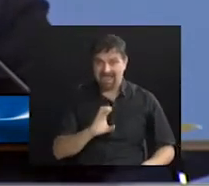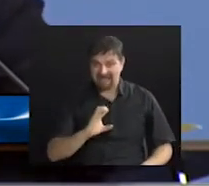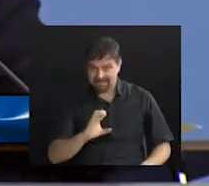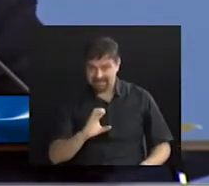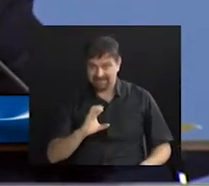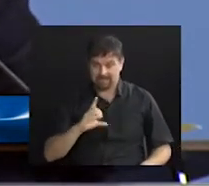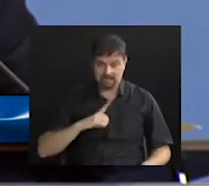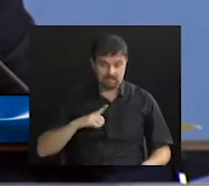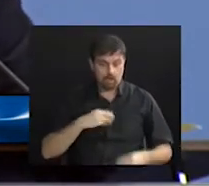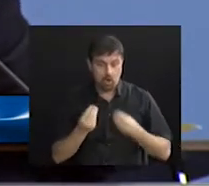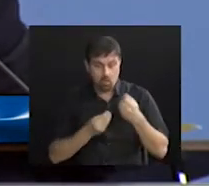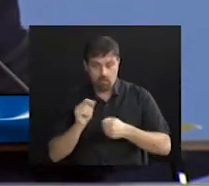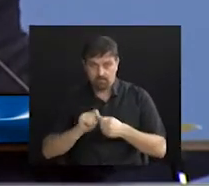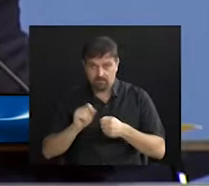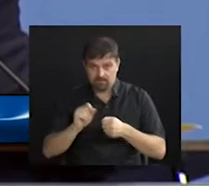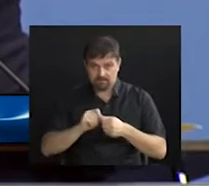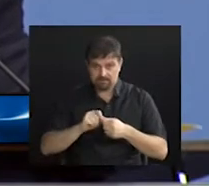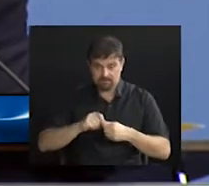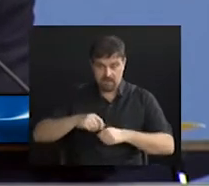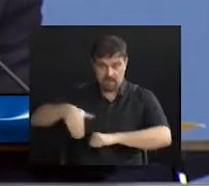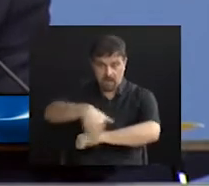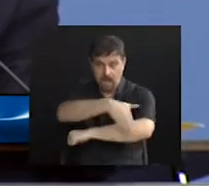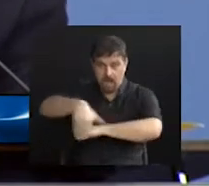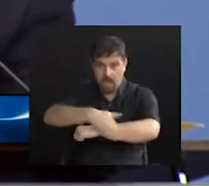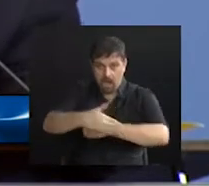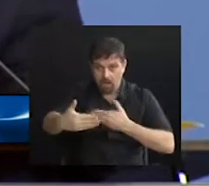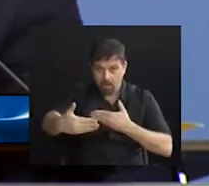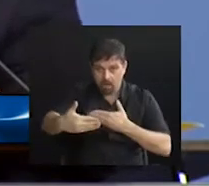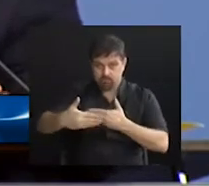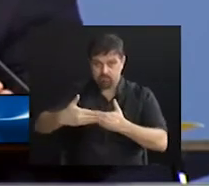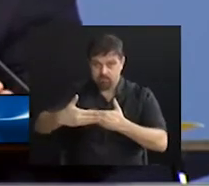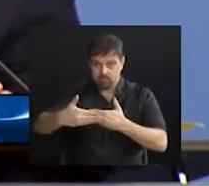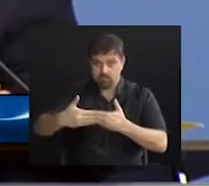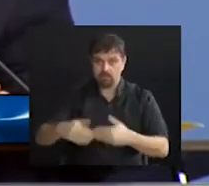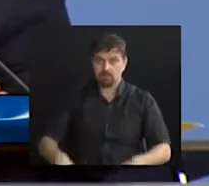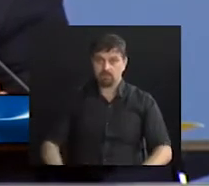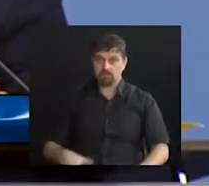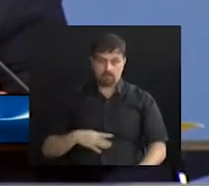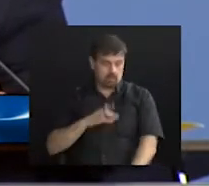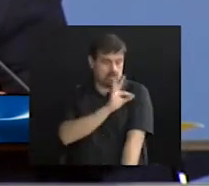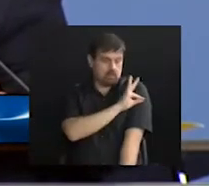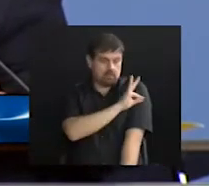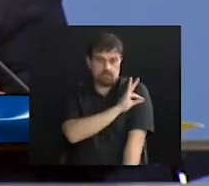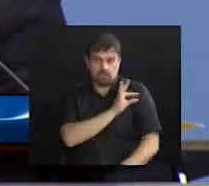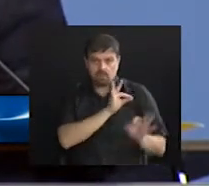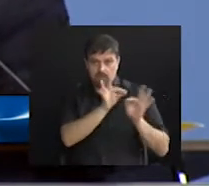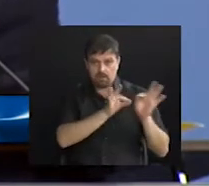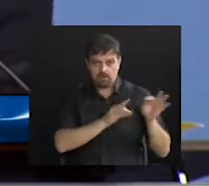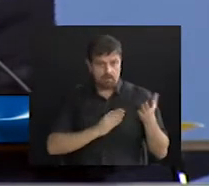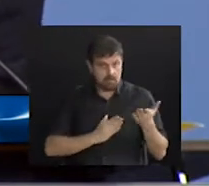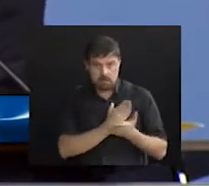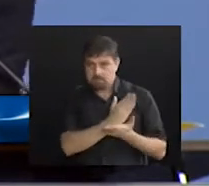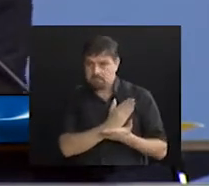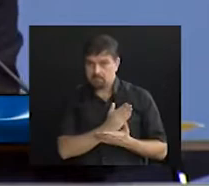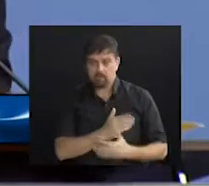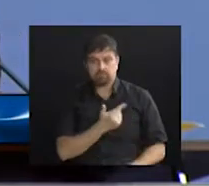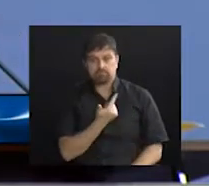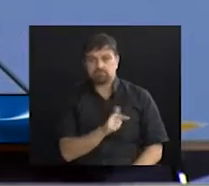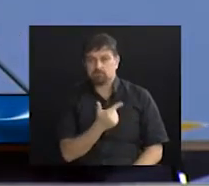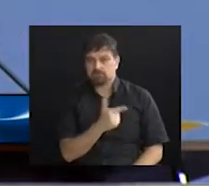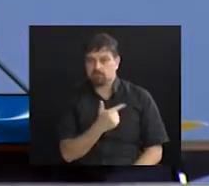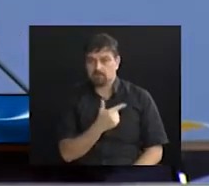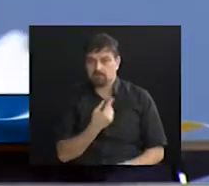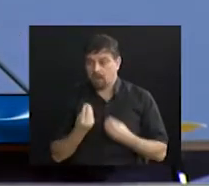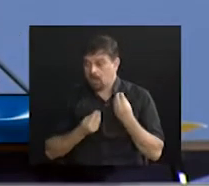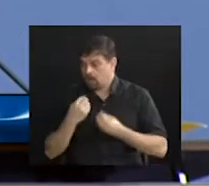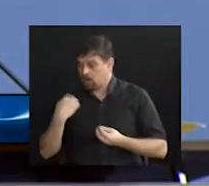a questão de retirar é uma via e não tem projeto aprovado na Prefeitura e não tem projeto que a